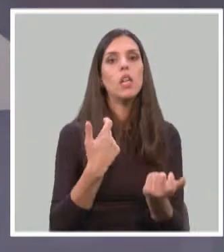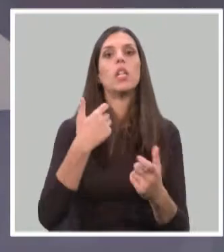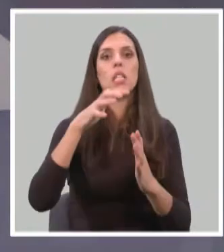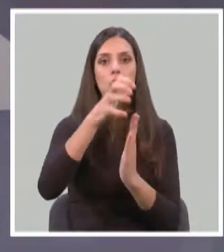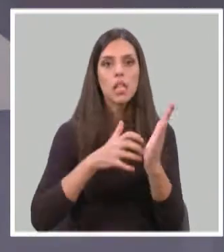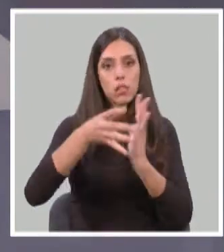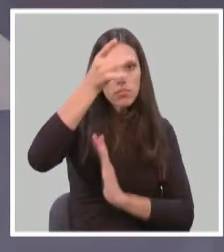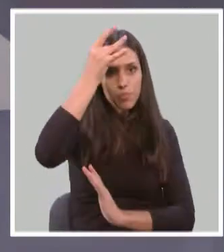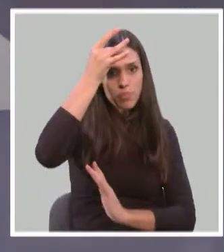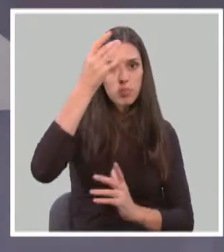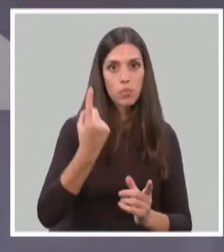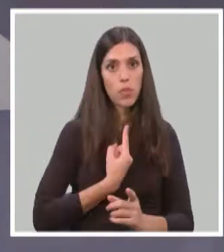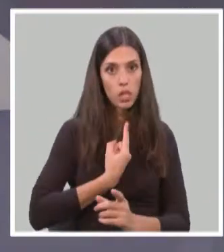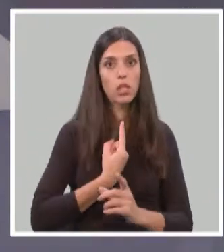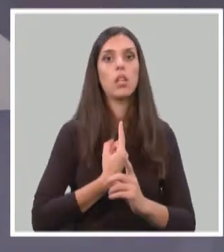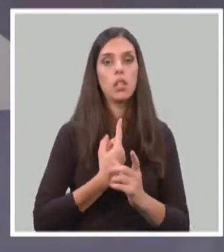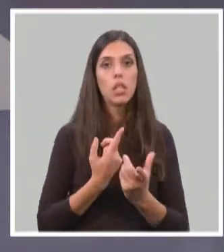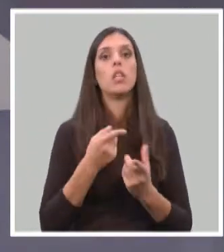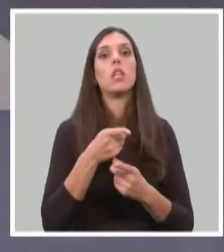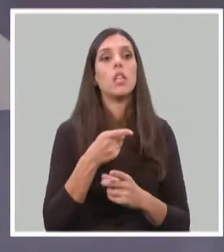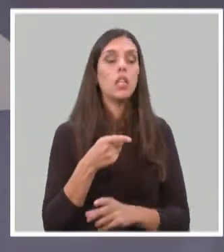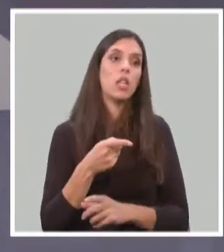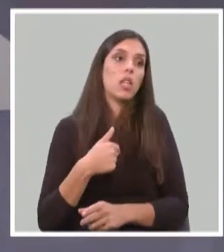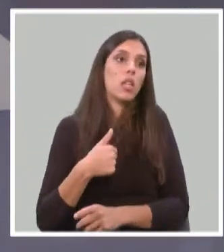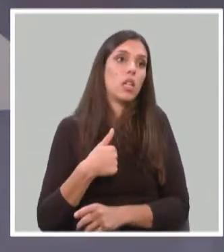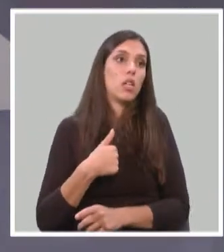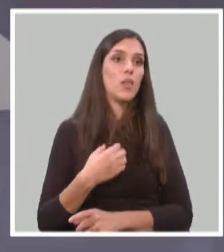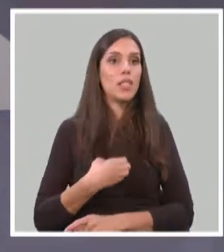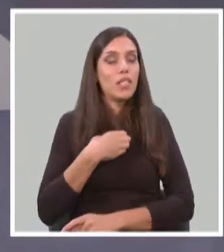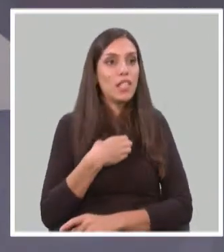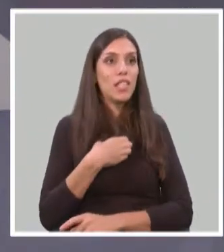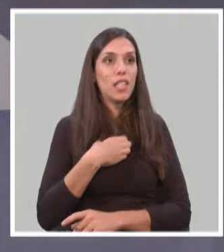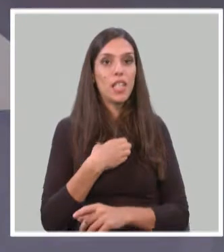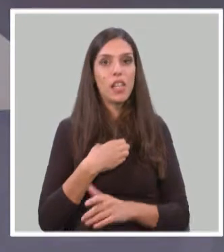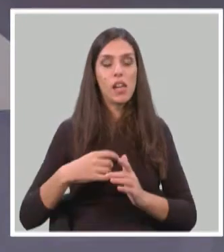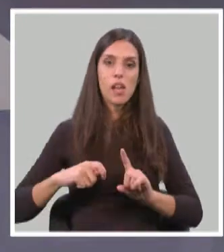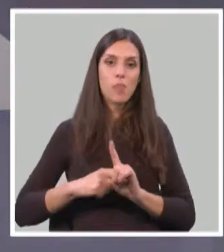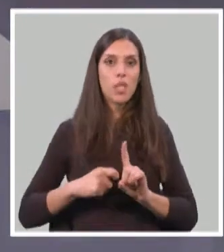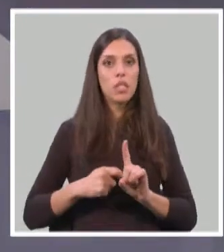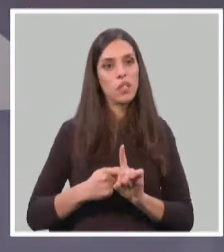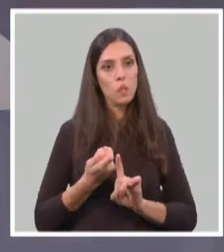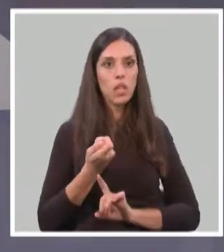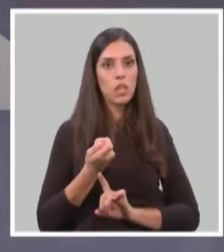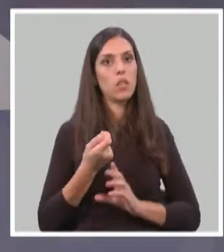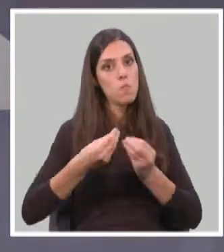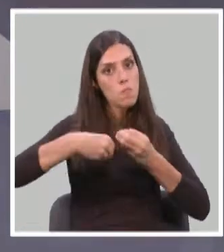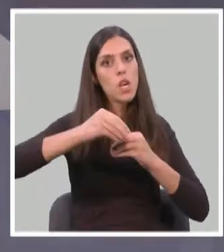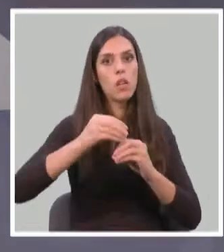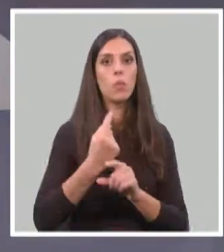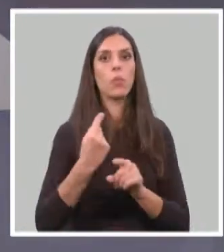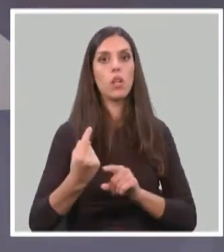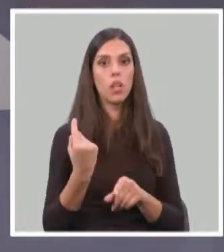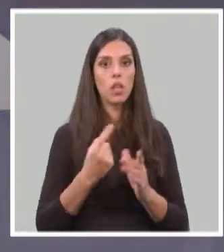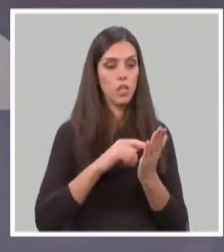responsabilidade especial, porque como era e sou argumentista, senti uma pressão extra de ser fiel às